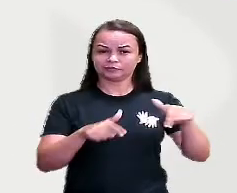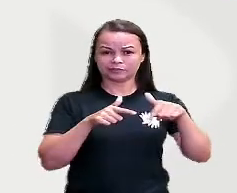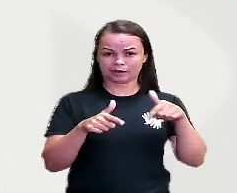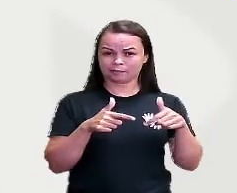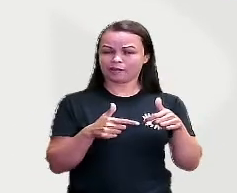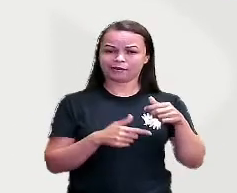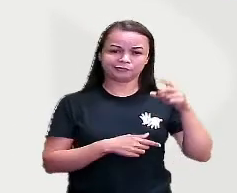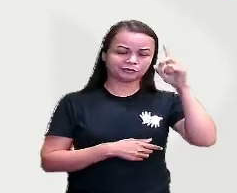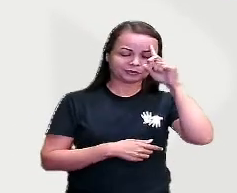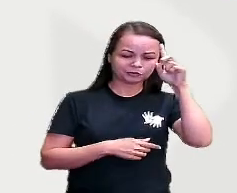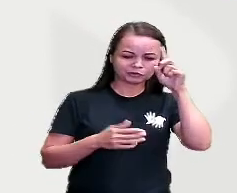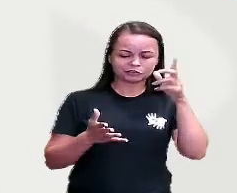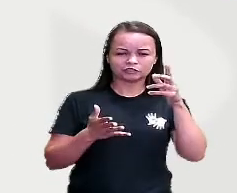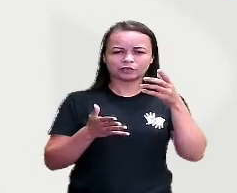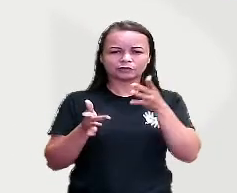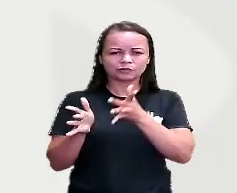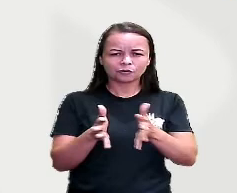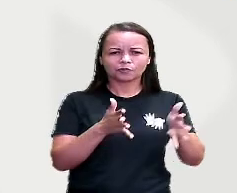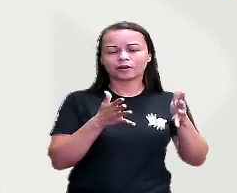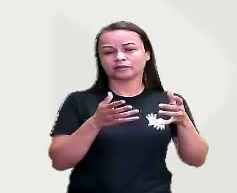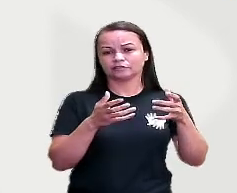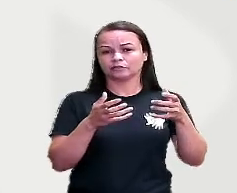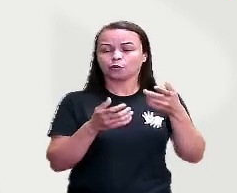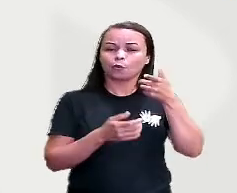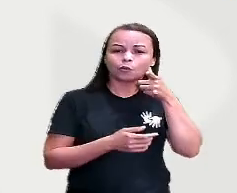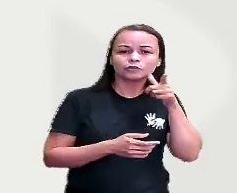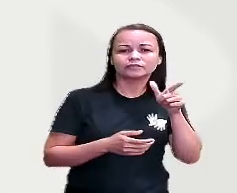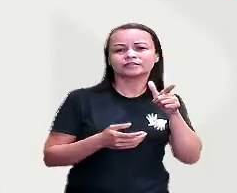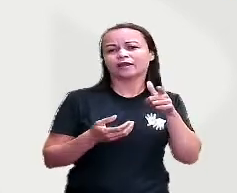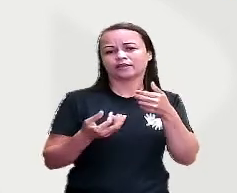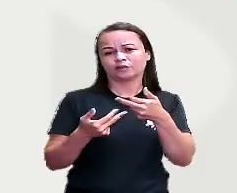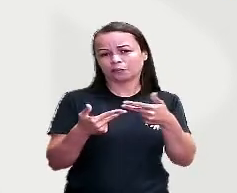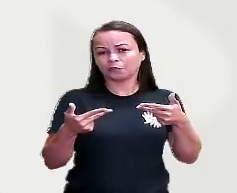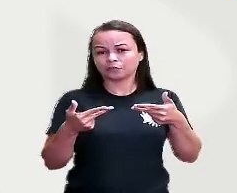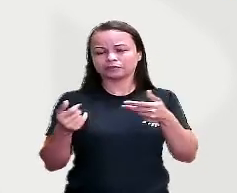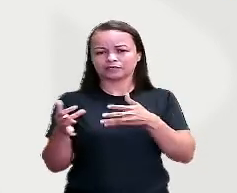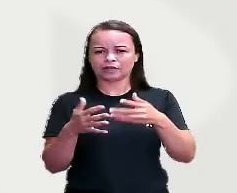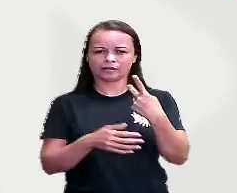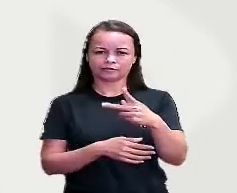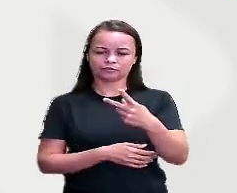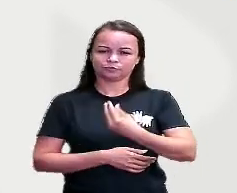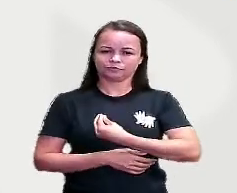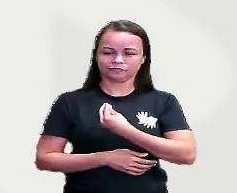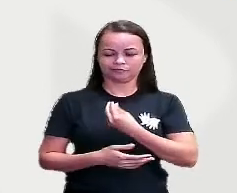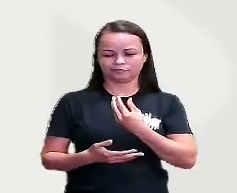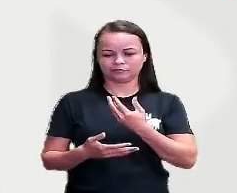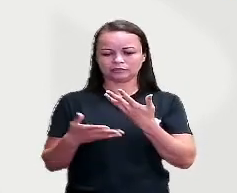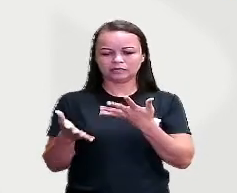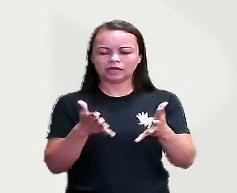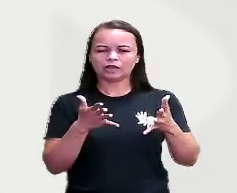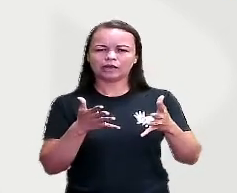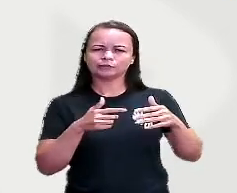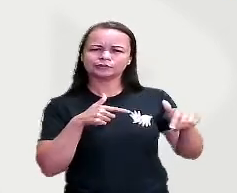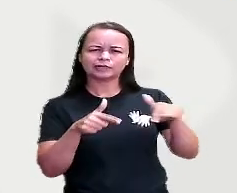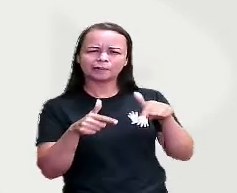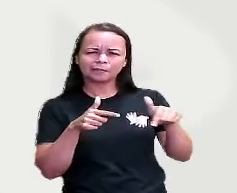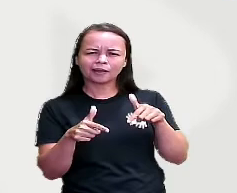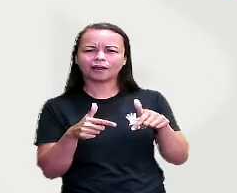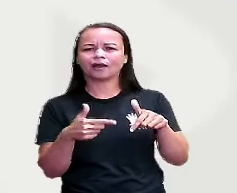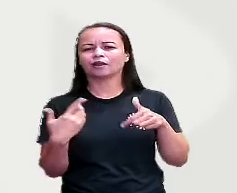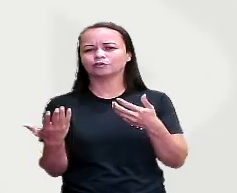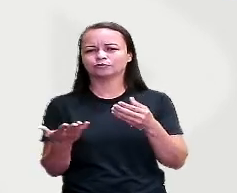através do qual ela consegue os meios necessários à sua sobrevivência, emprego, ofício.